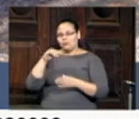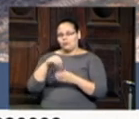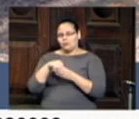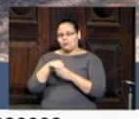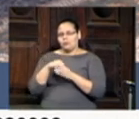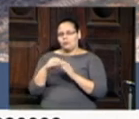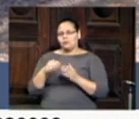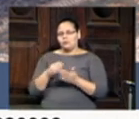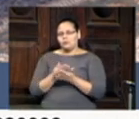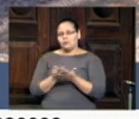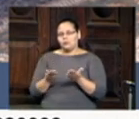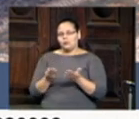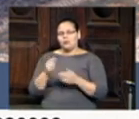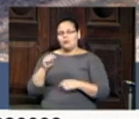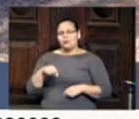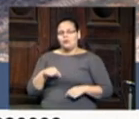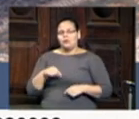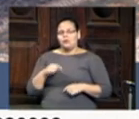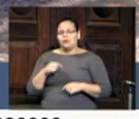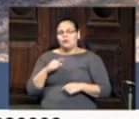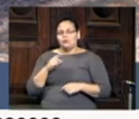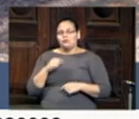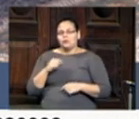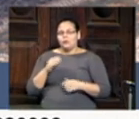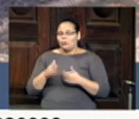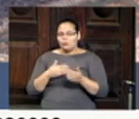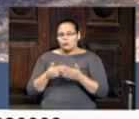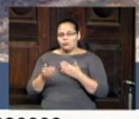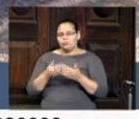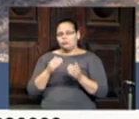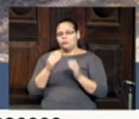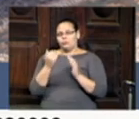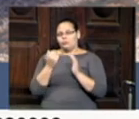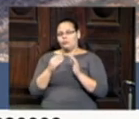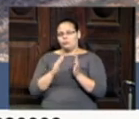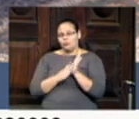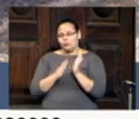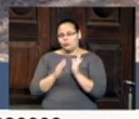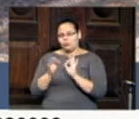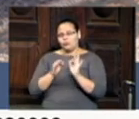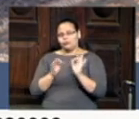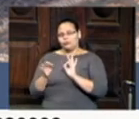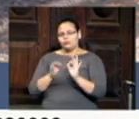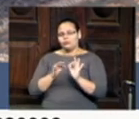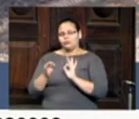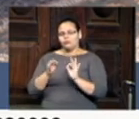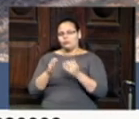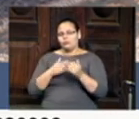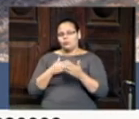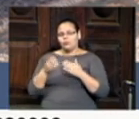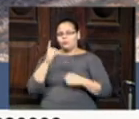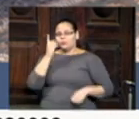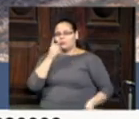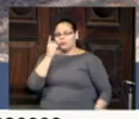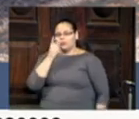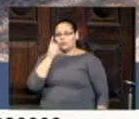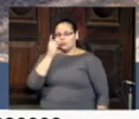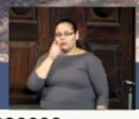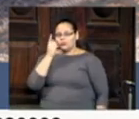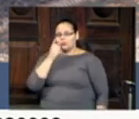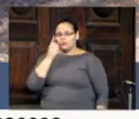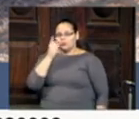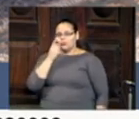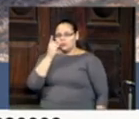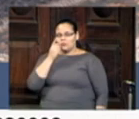reza que qualquer projeto de qualquer deputado, ela passa a ser